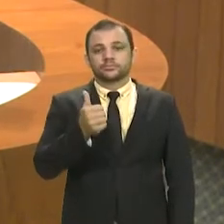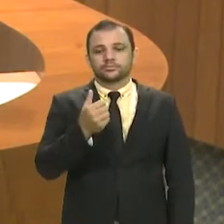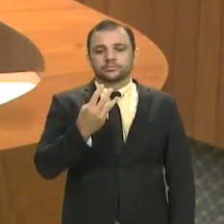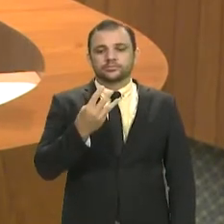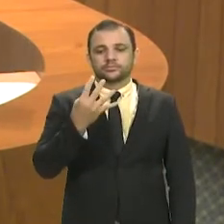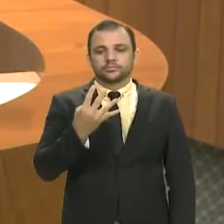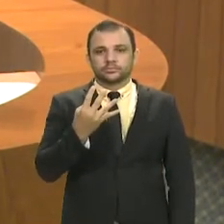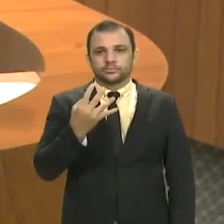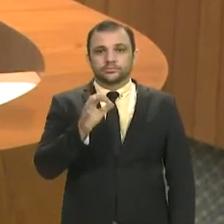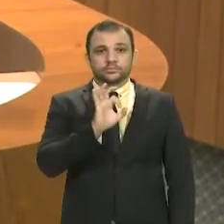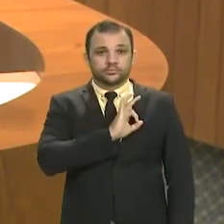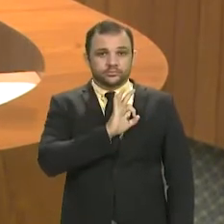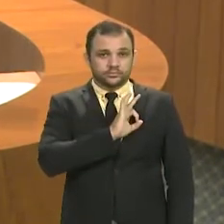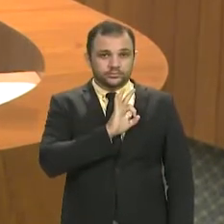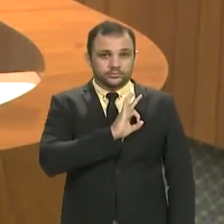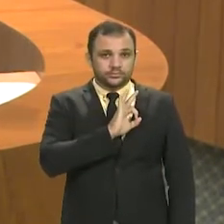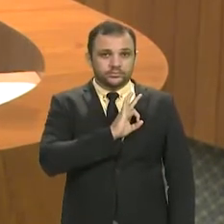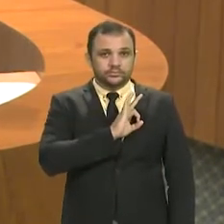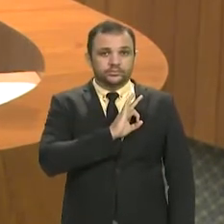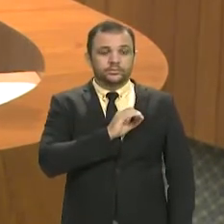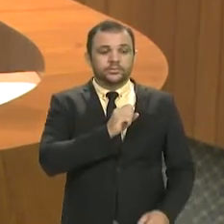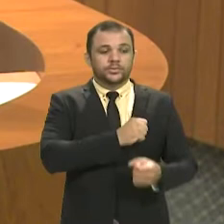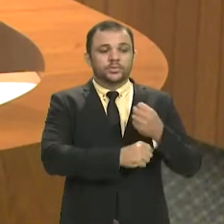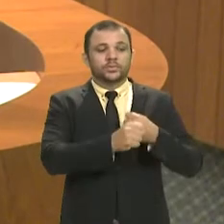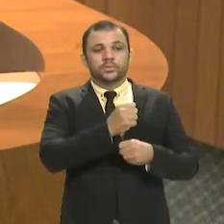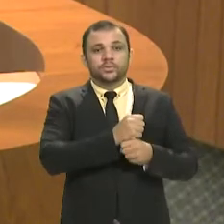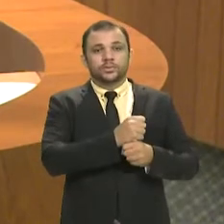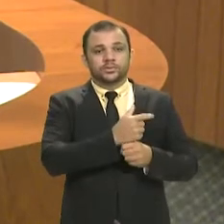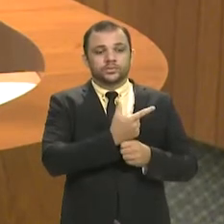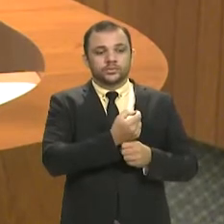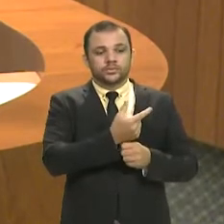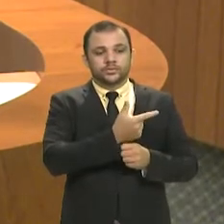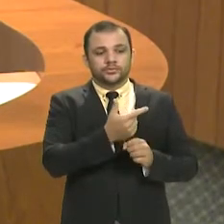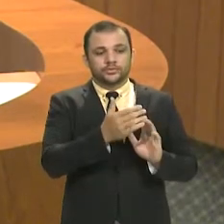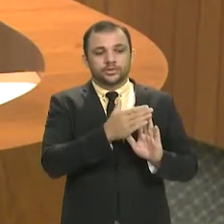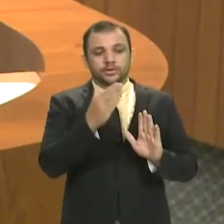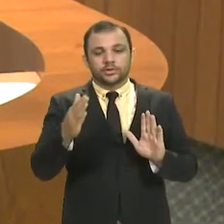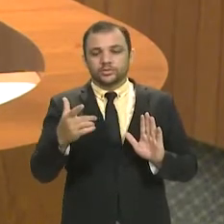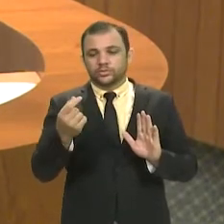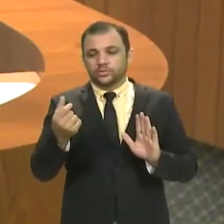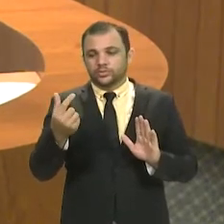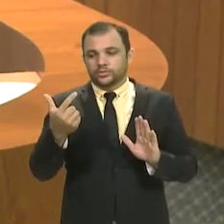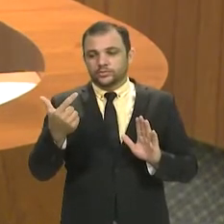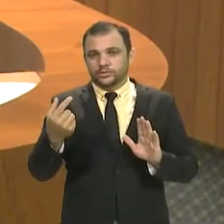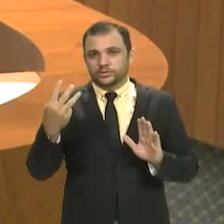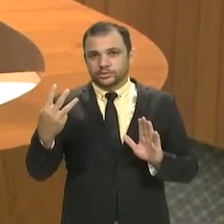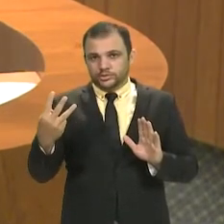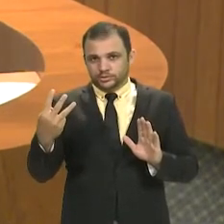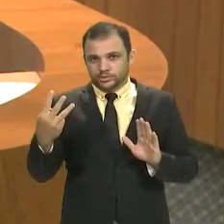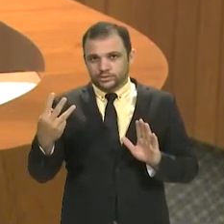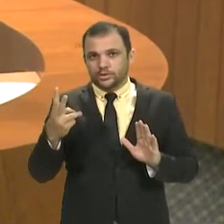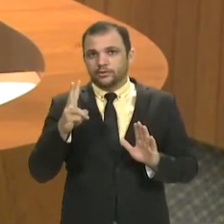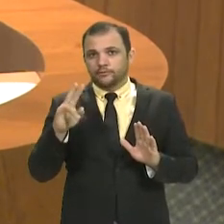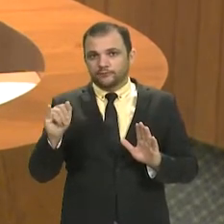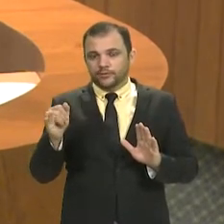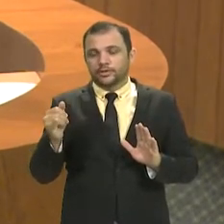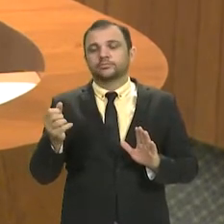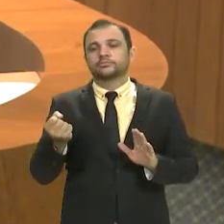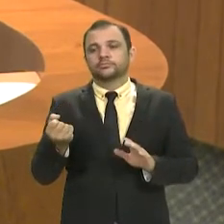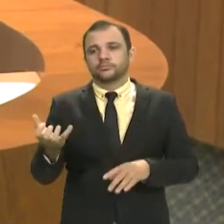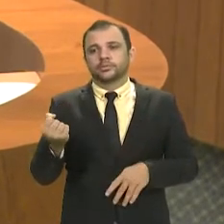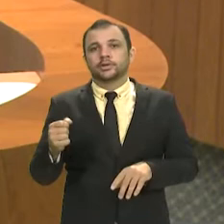134 oficiais de 2022 para 2023, um total de praças